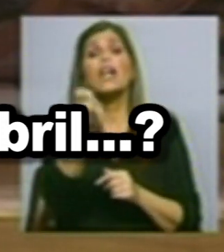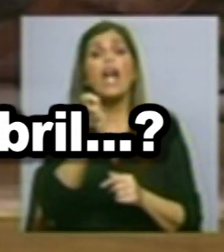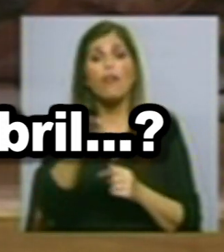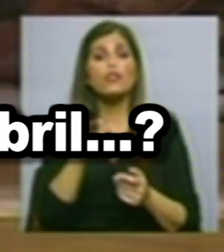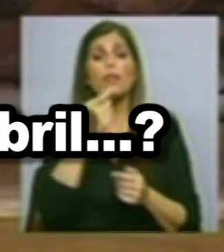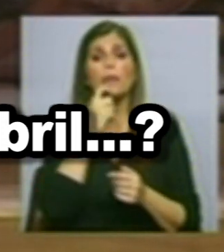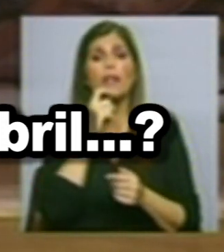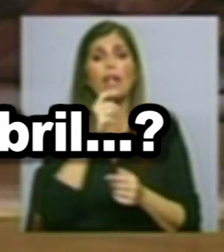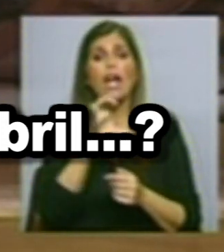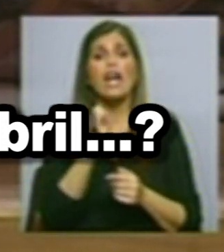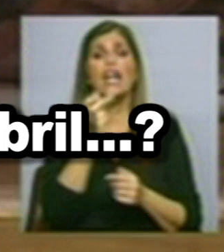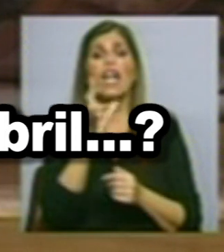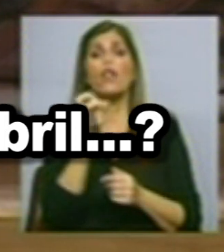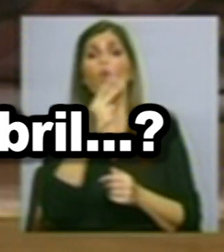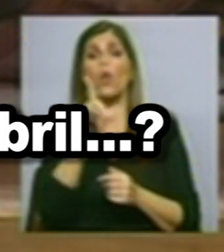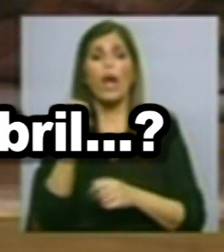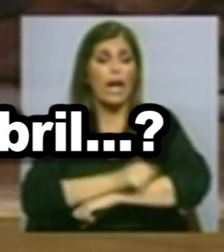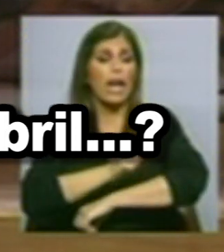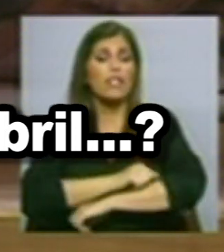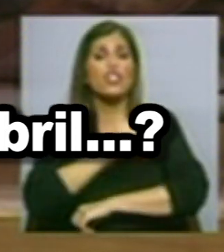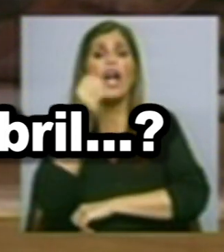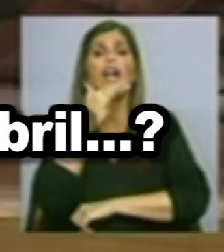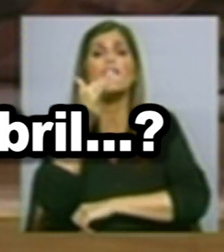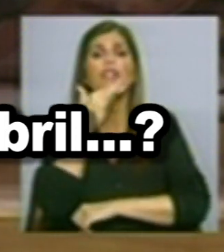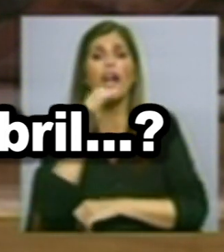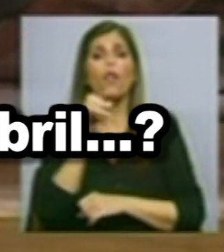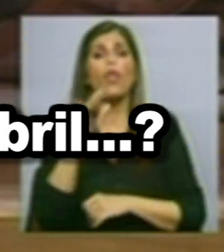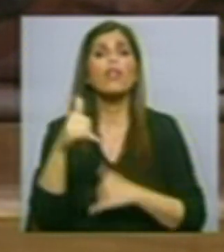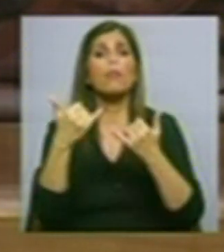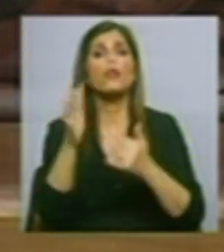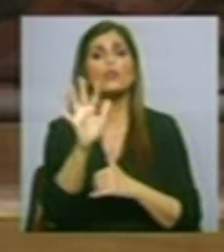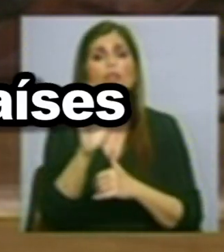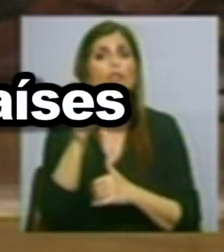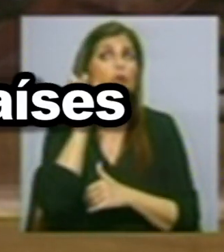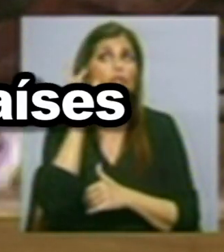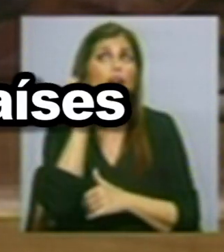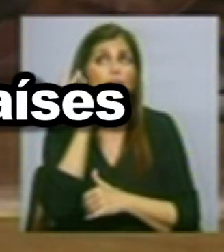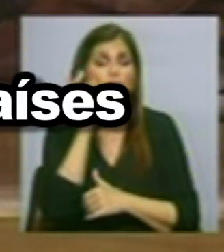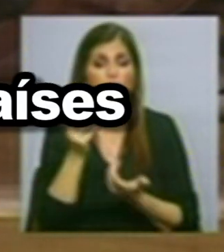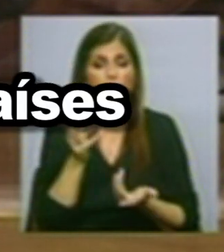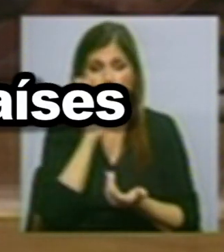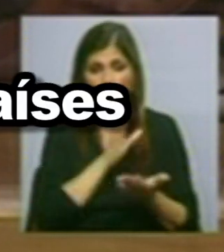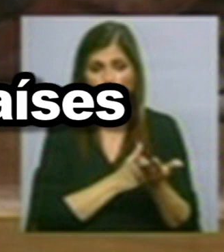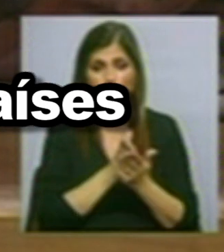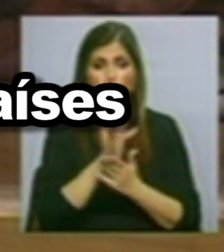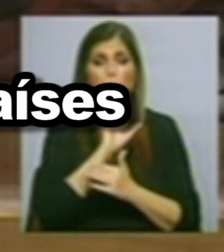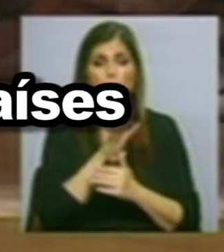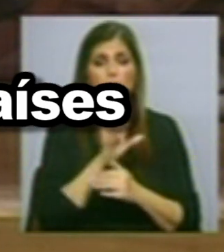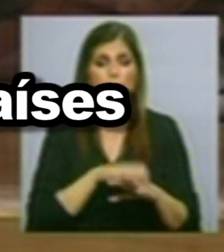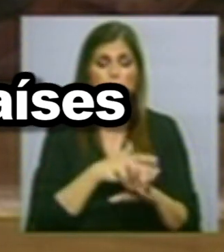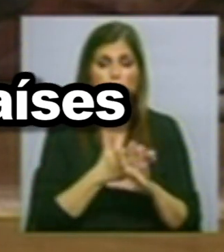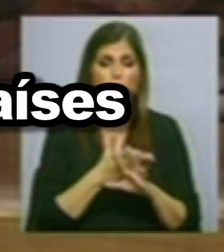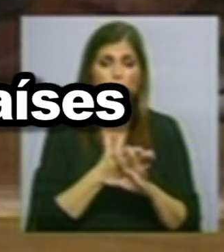Vila Morena cantada à janela ou o E Depois do Adeus a passar na rádio? Se continuamos a ser um dos países com mais altos